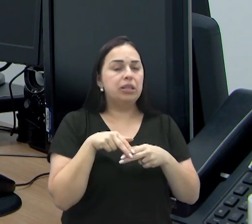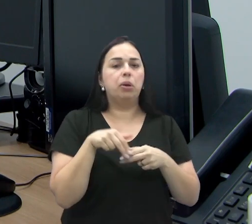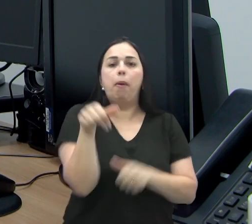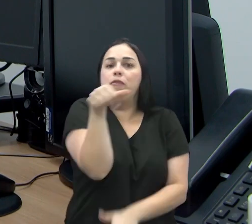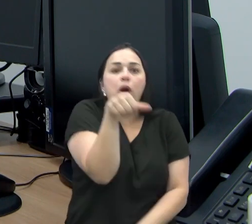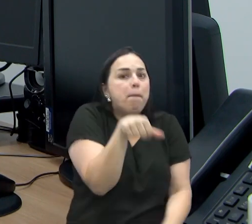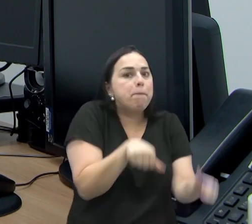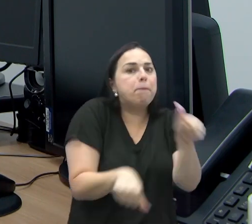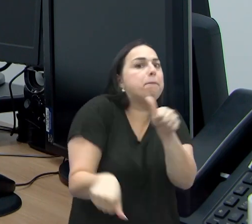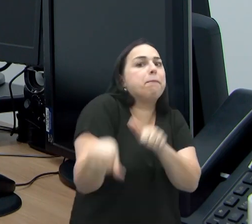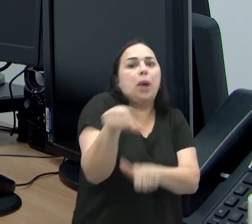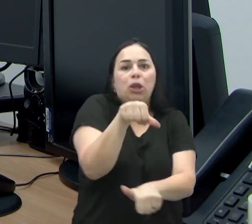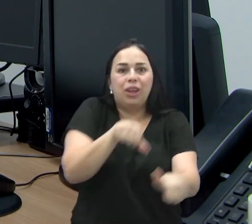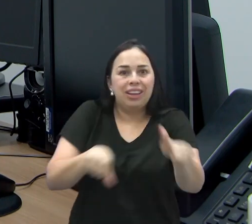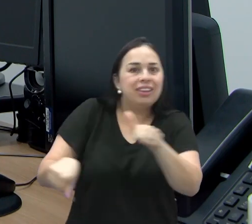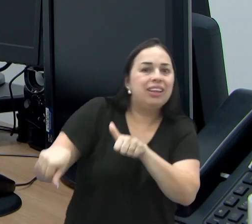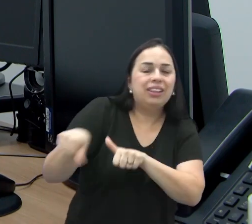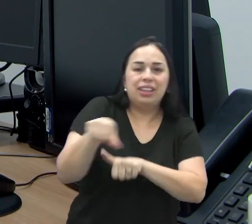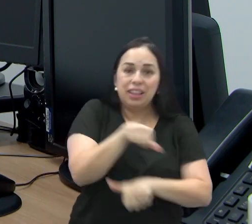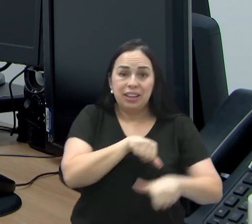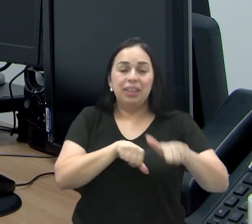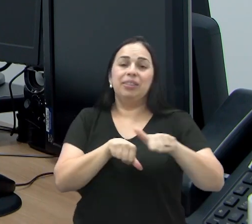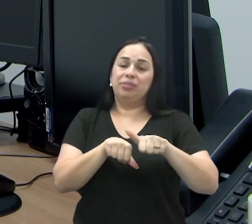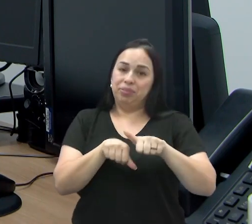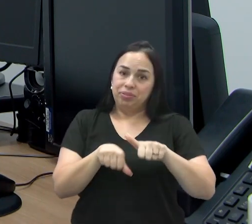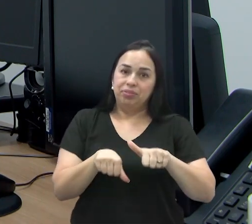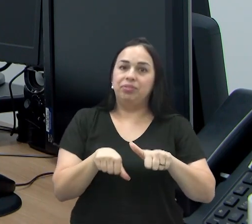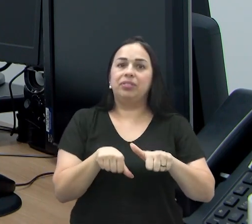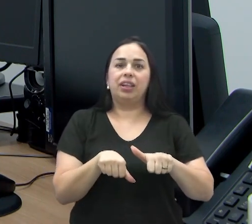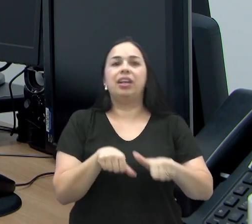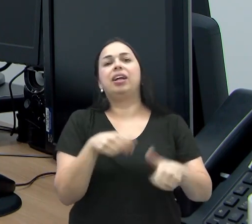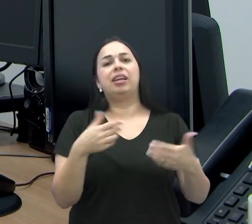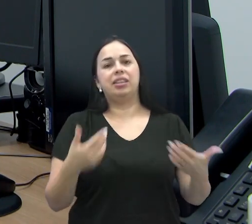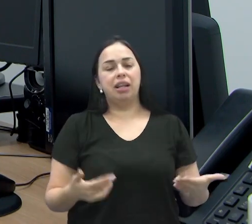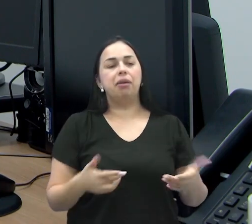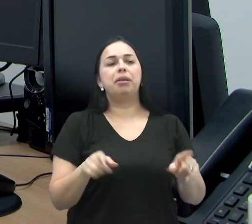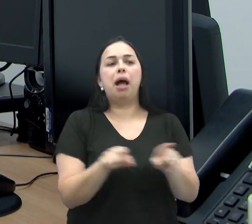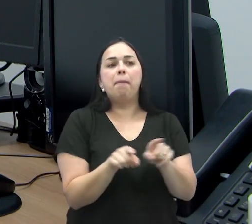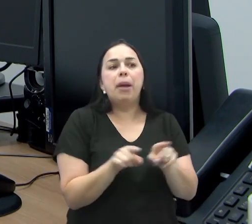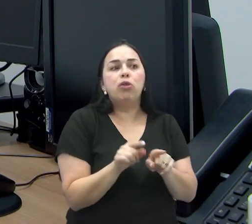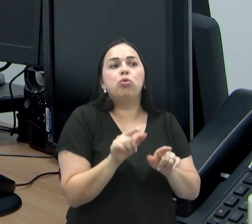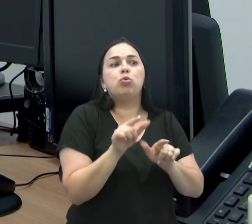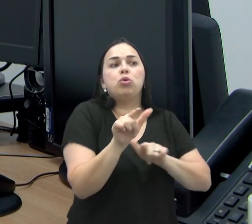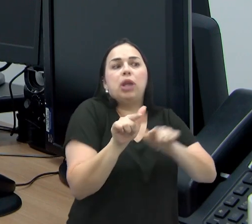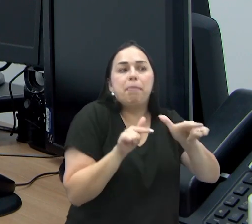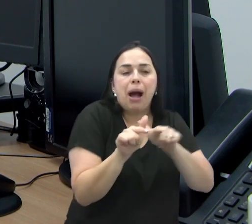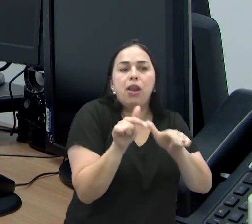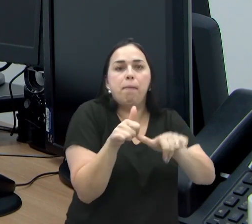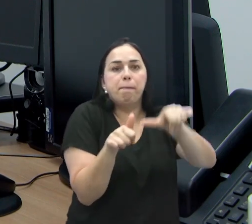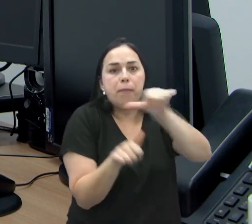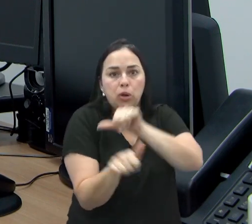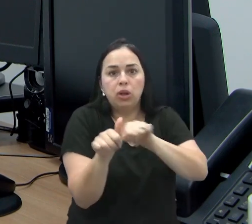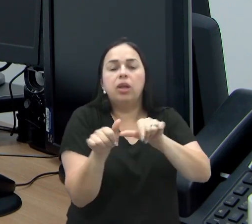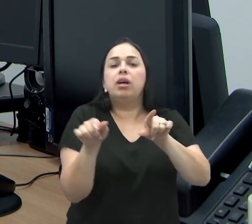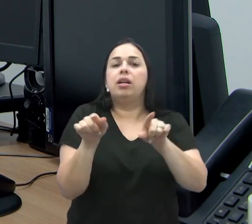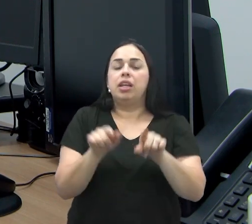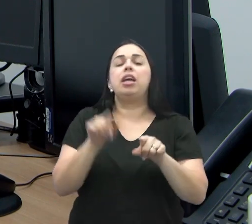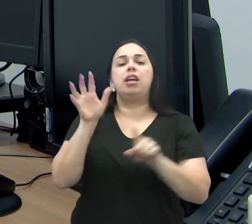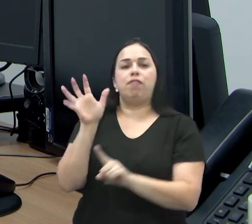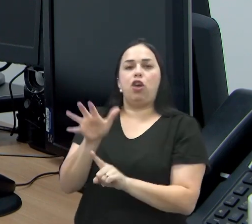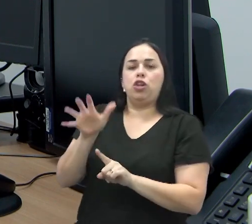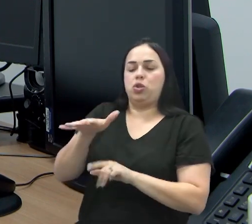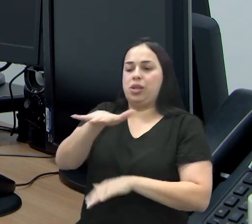movimentação da forma das pessoas se empregarem, né? Ganharem a vida, isso mudou